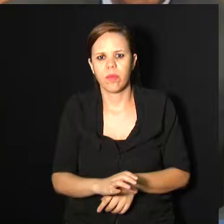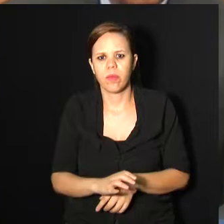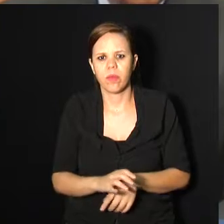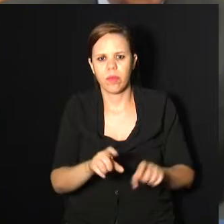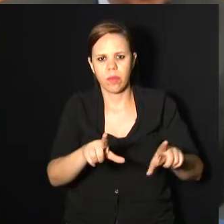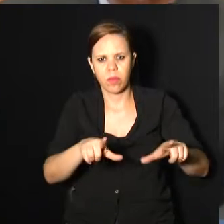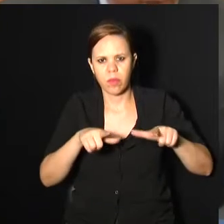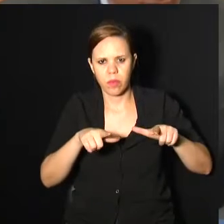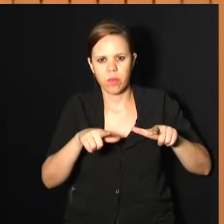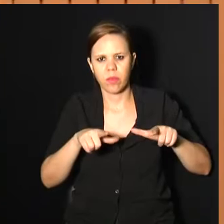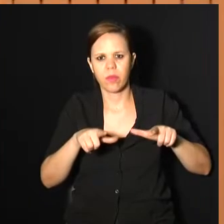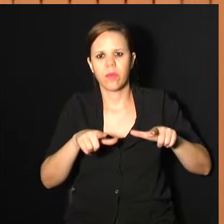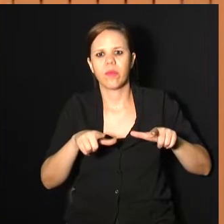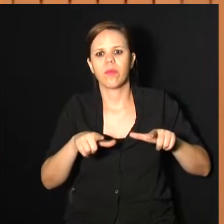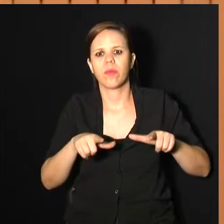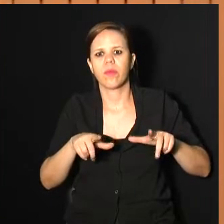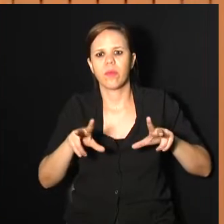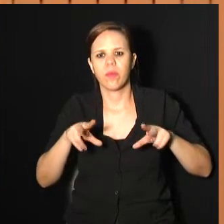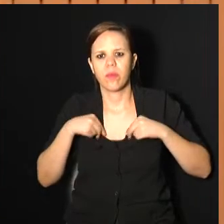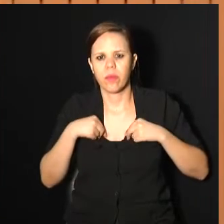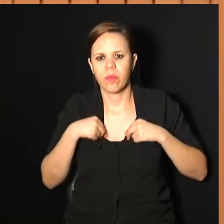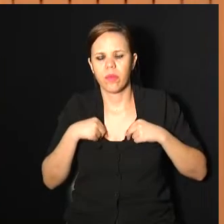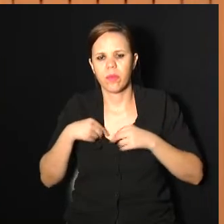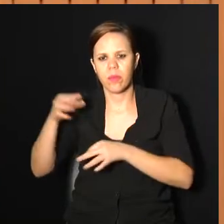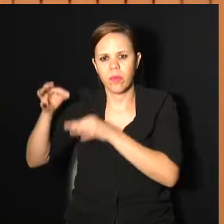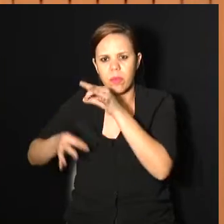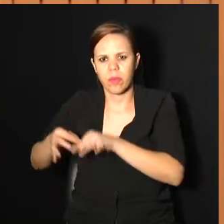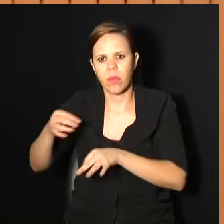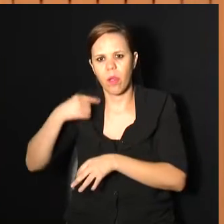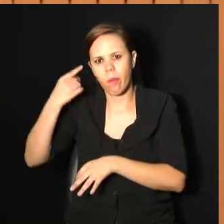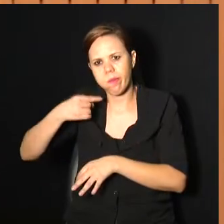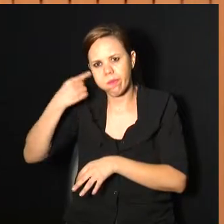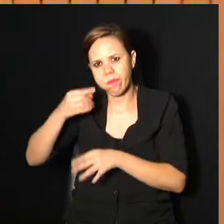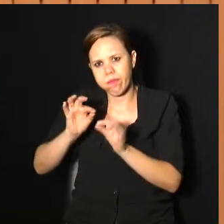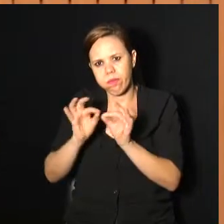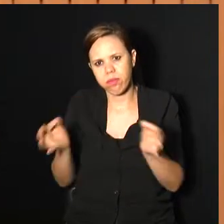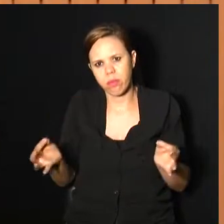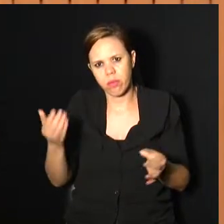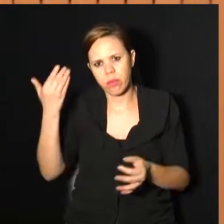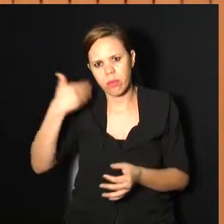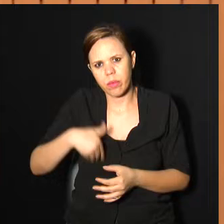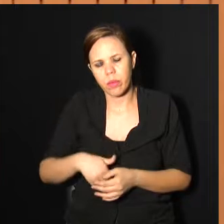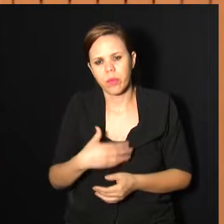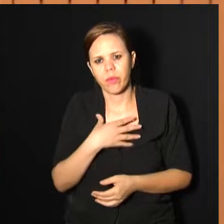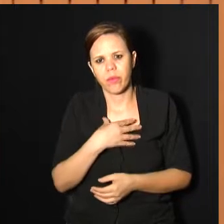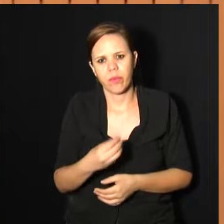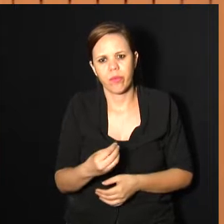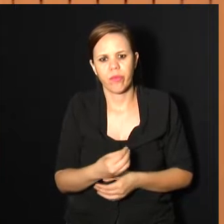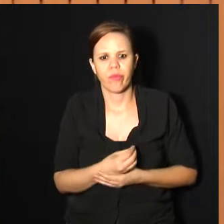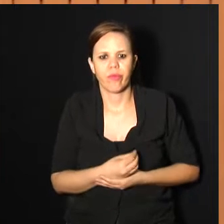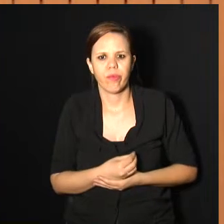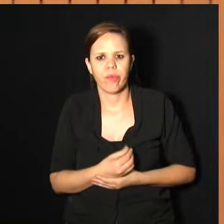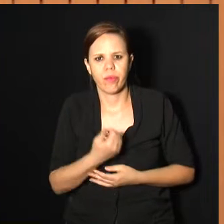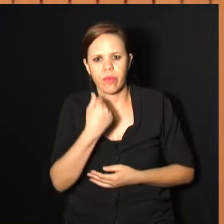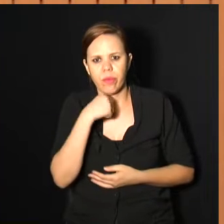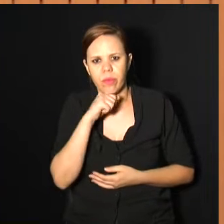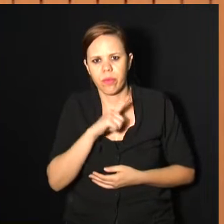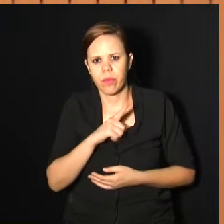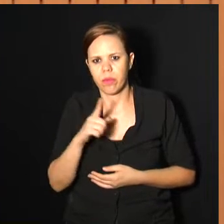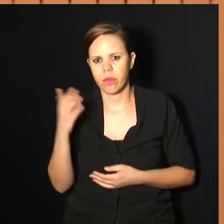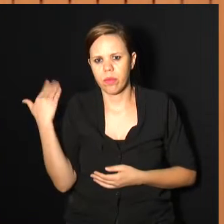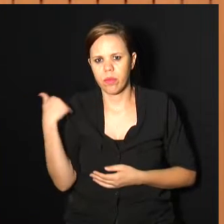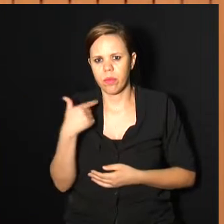de mérito jurídico. Eu sou um humilde advogado, filho de minha mãe, que tivemos